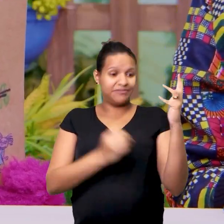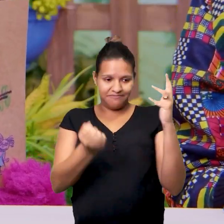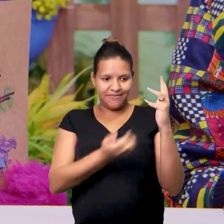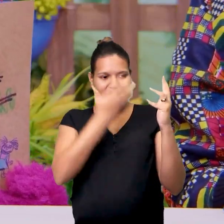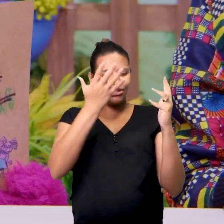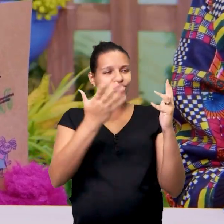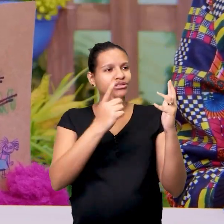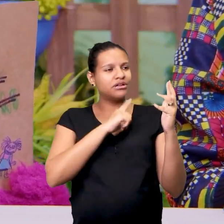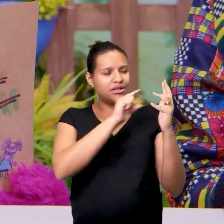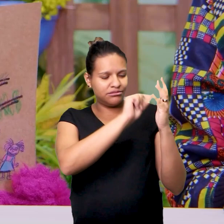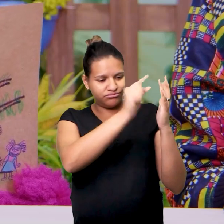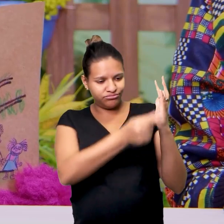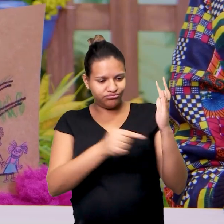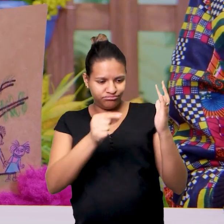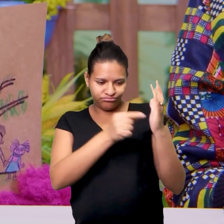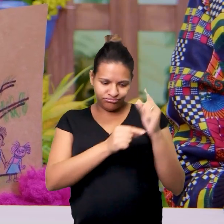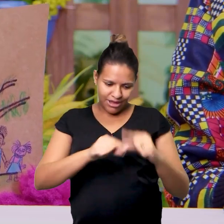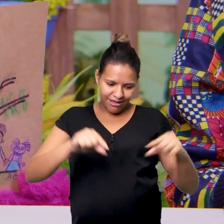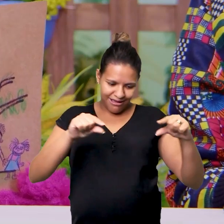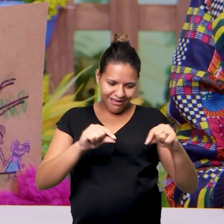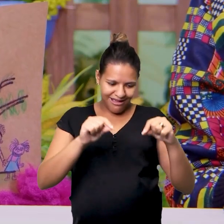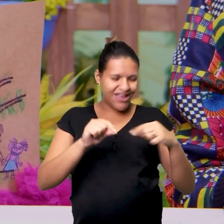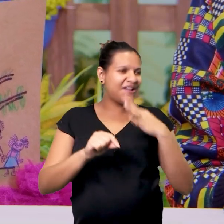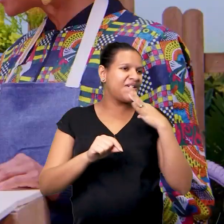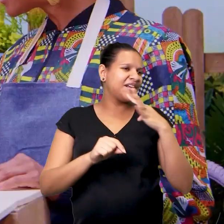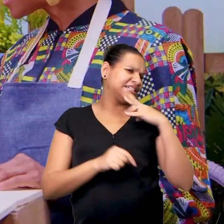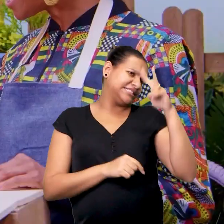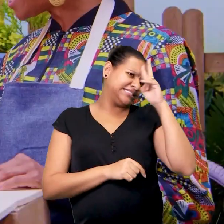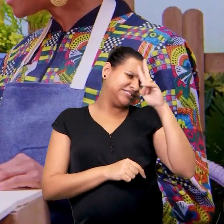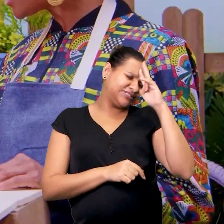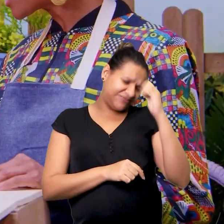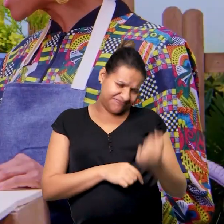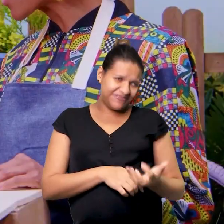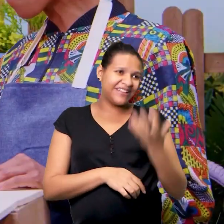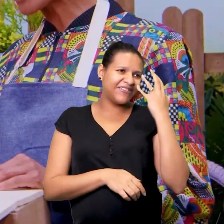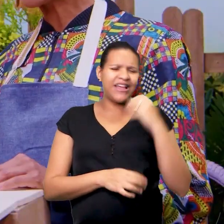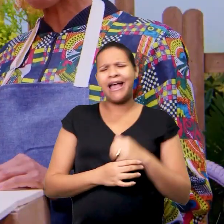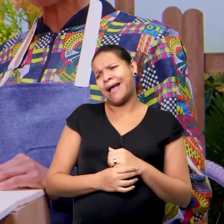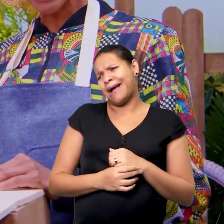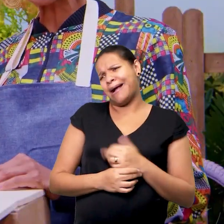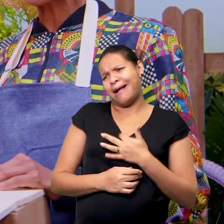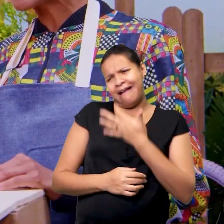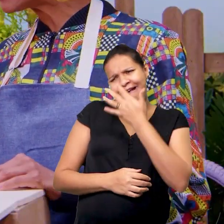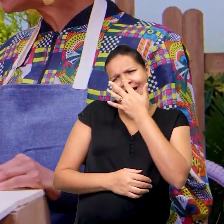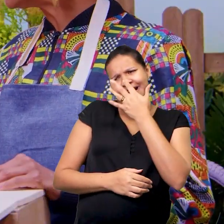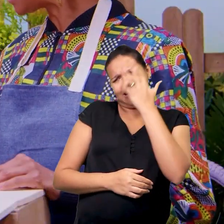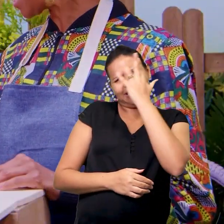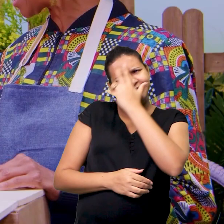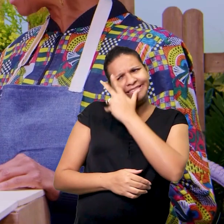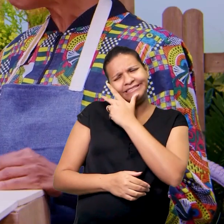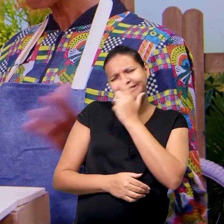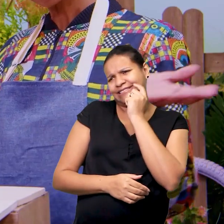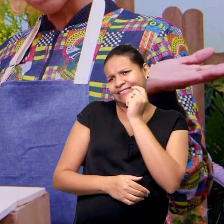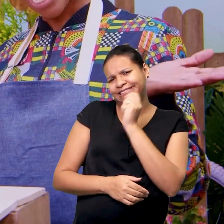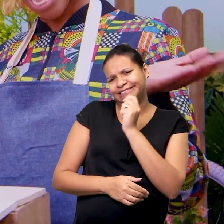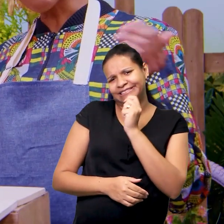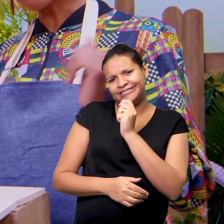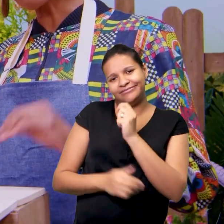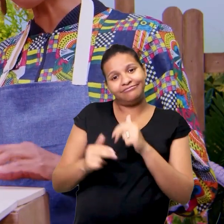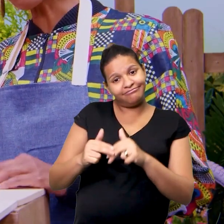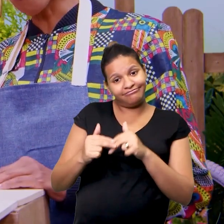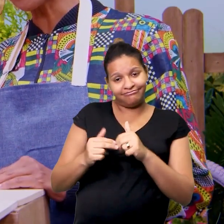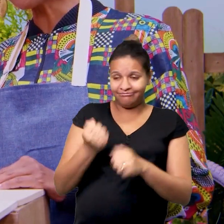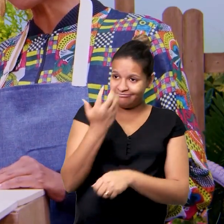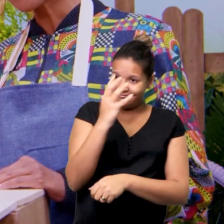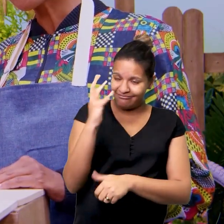histórias de mulheres inspiradoras. Gente, que coisa mais linda! A